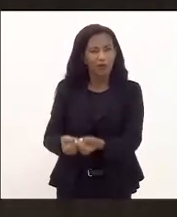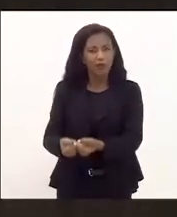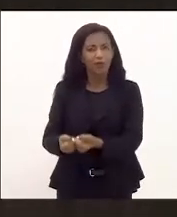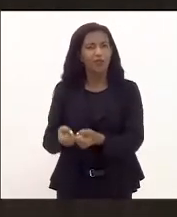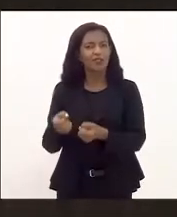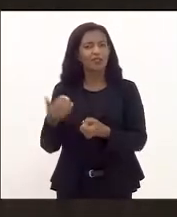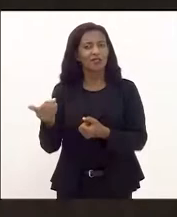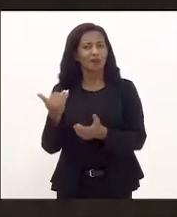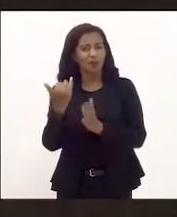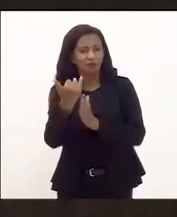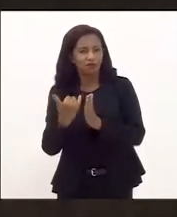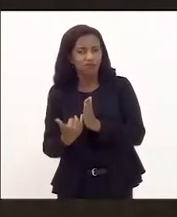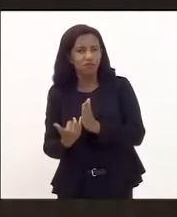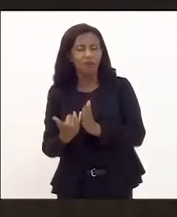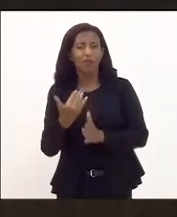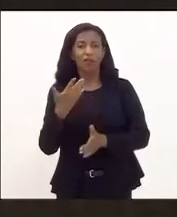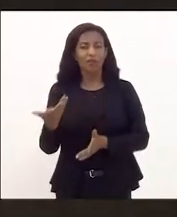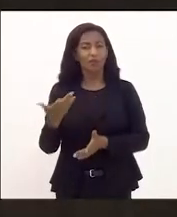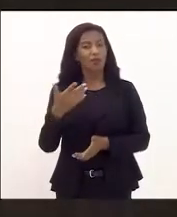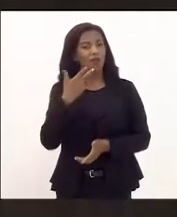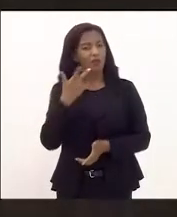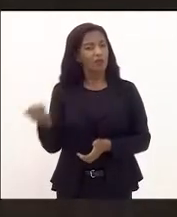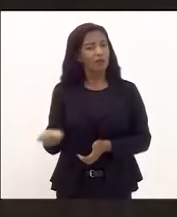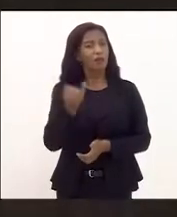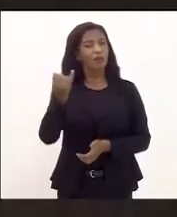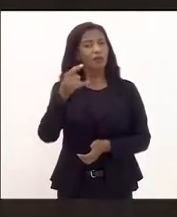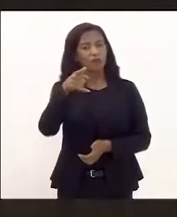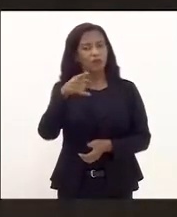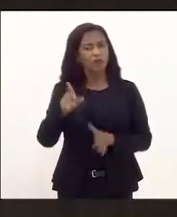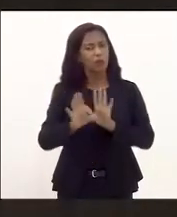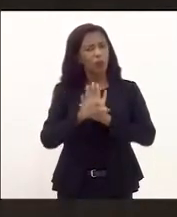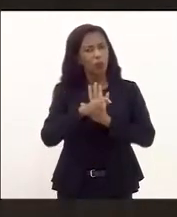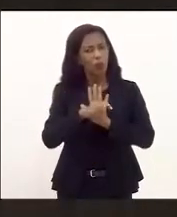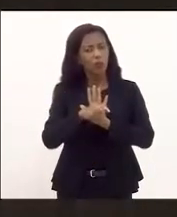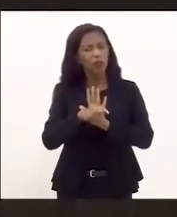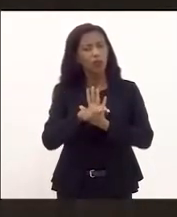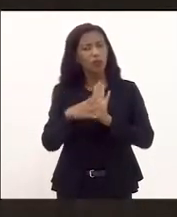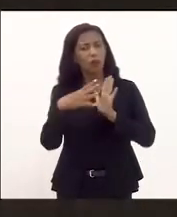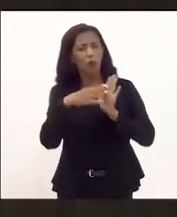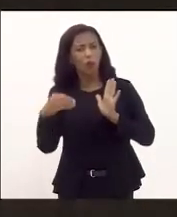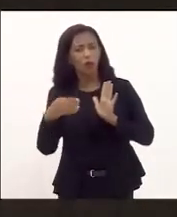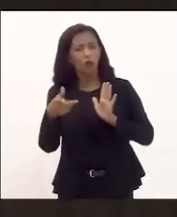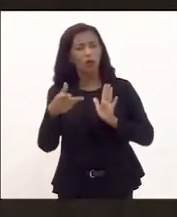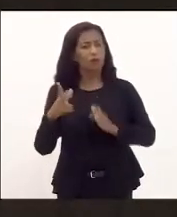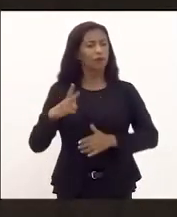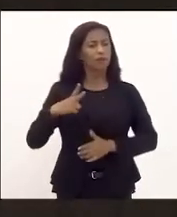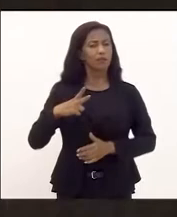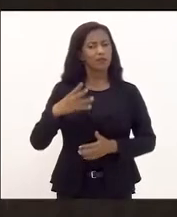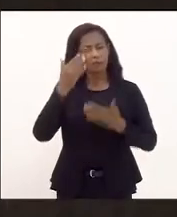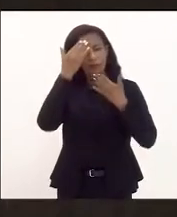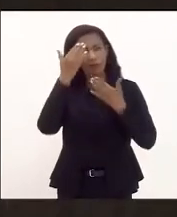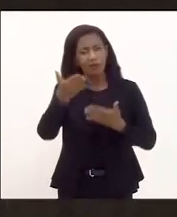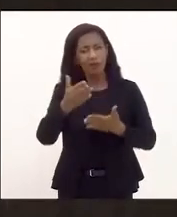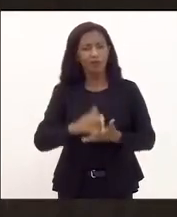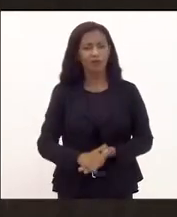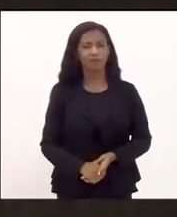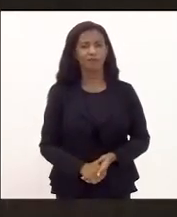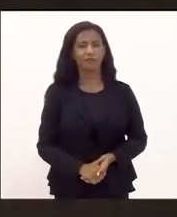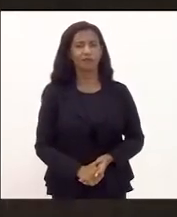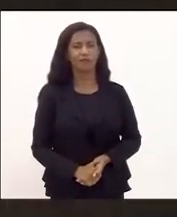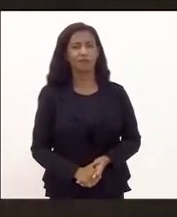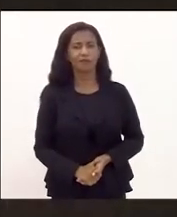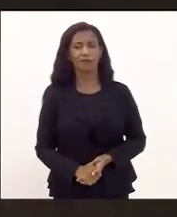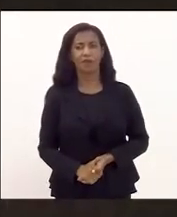mais organicidade. Então, eu queria ressaltar a importância desse conceito e desse modelo. E, particularmente, eu queria agradecer